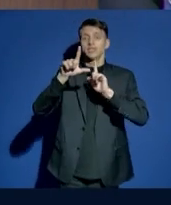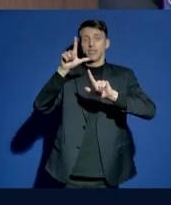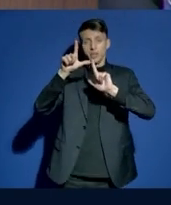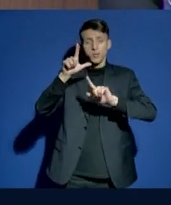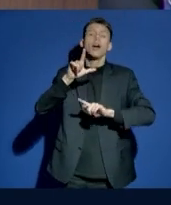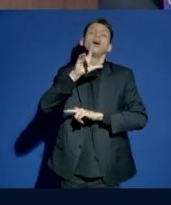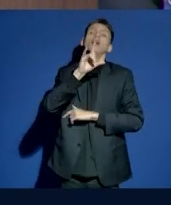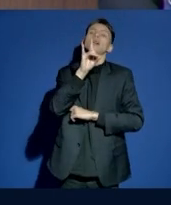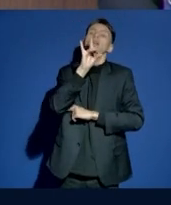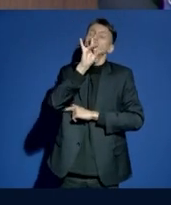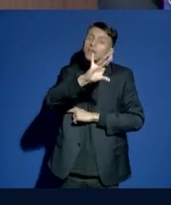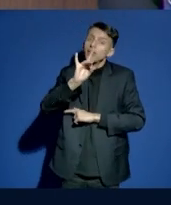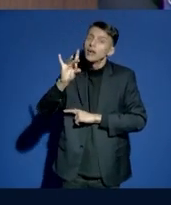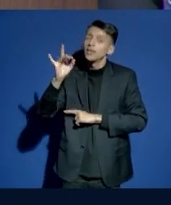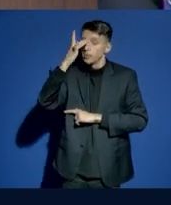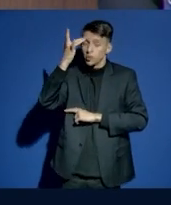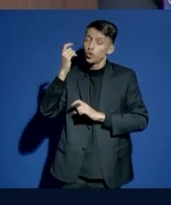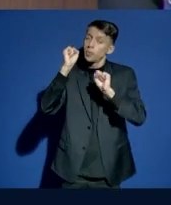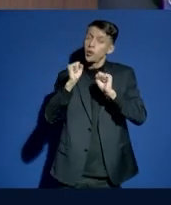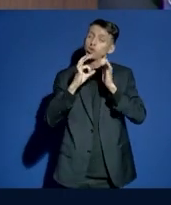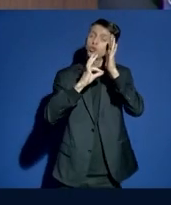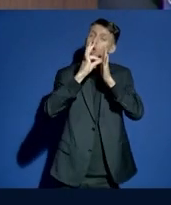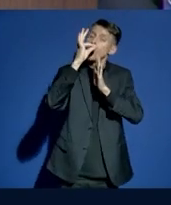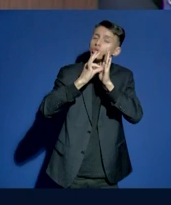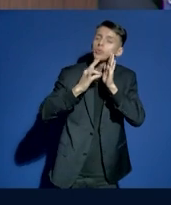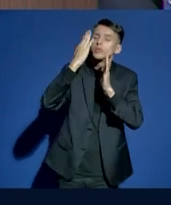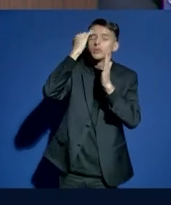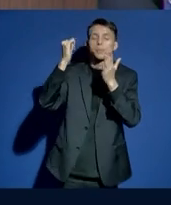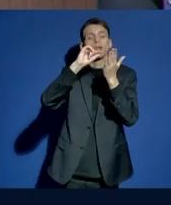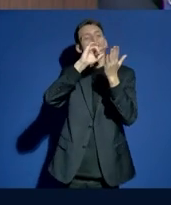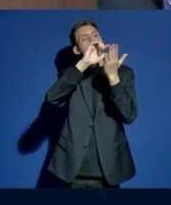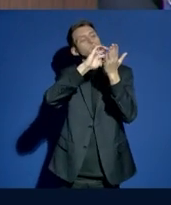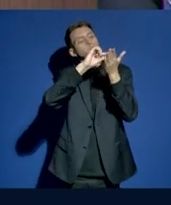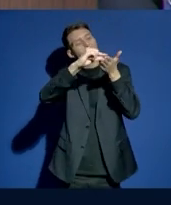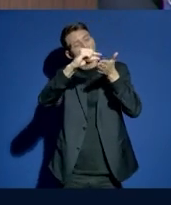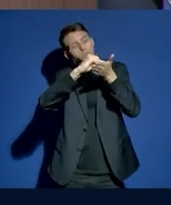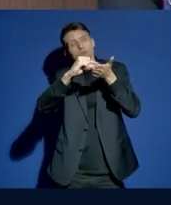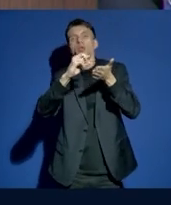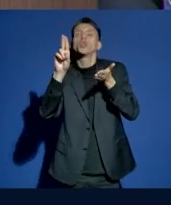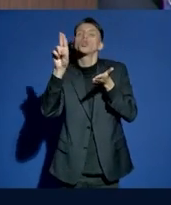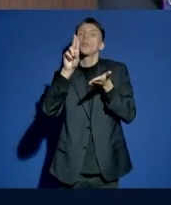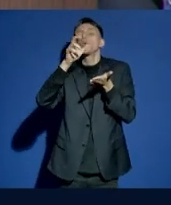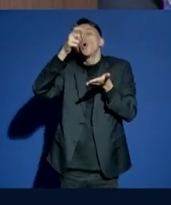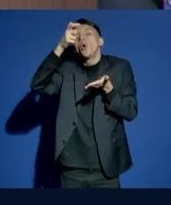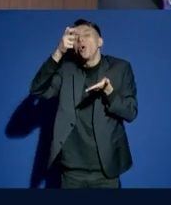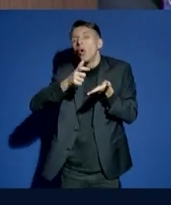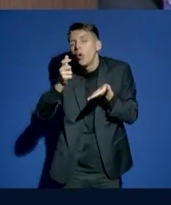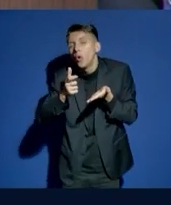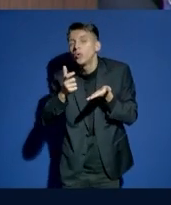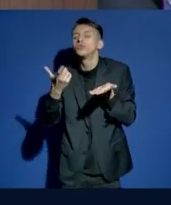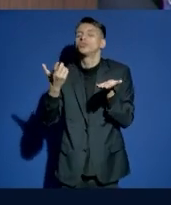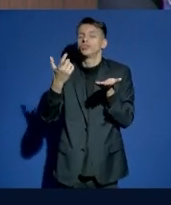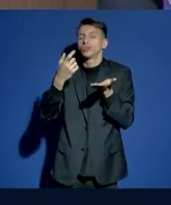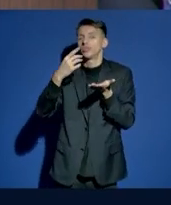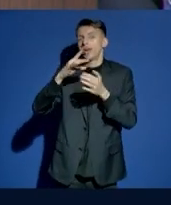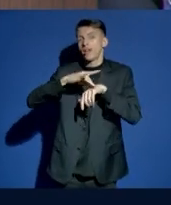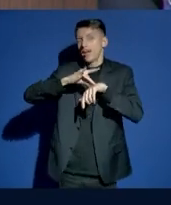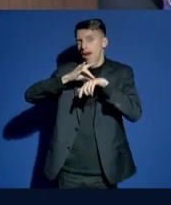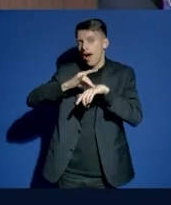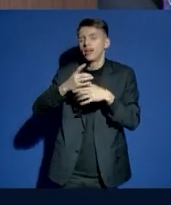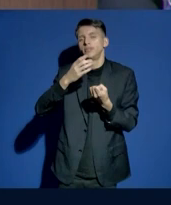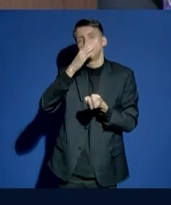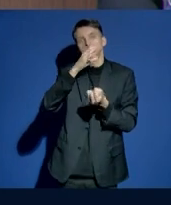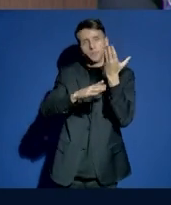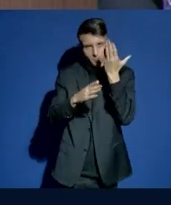cada consumidor podia checar exatamente de onde estava vindo aquela carne. Então, você vê, uma empresa que não é uma empresa listada, é uma empresa que está lá